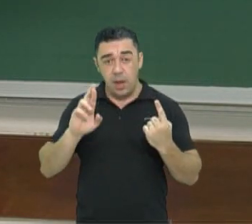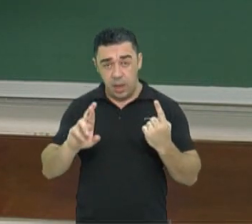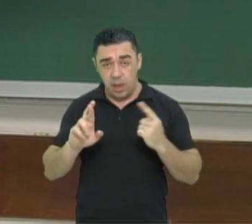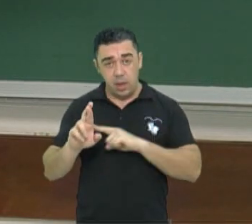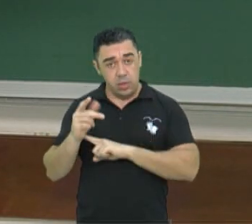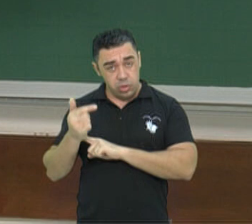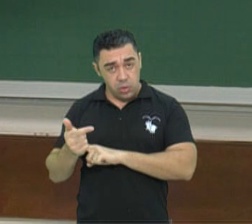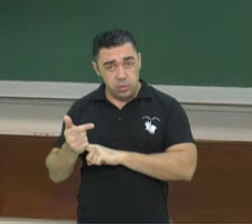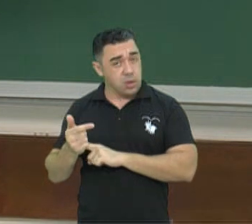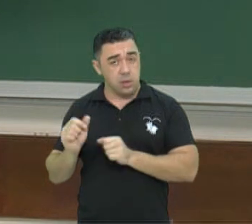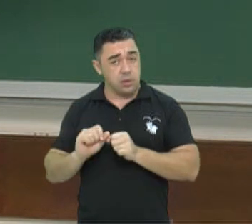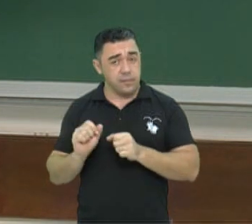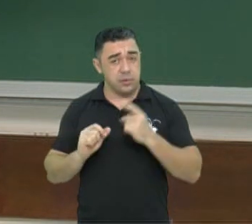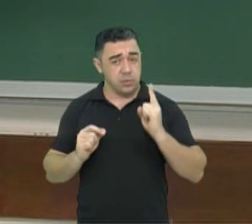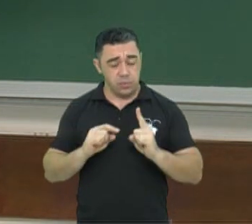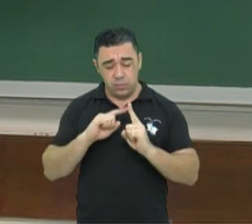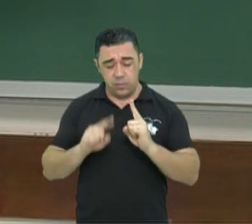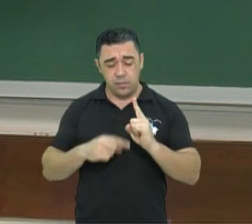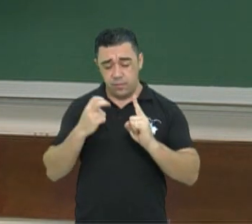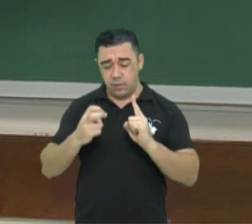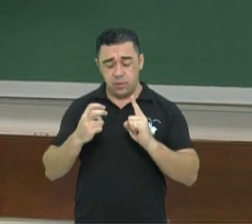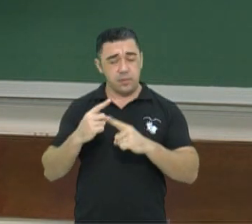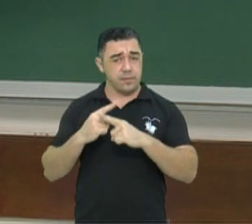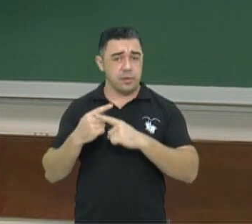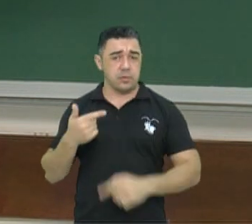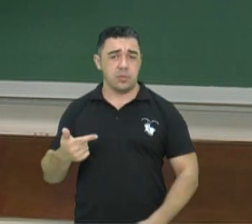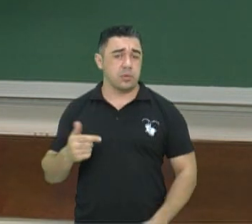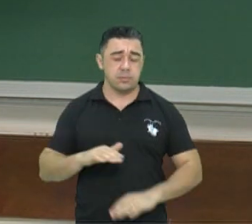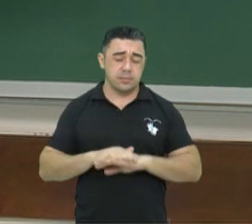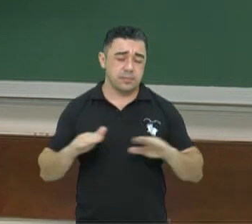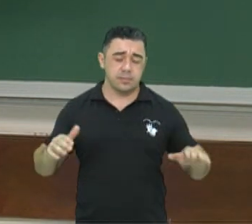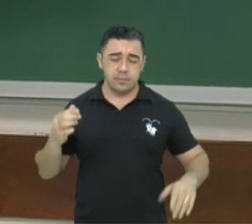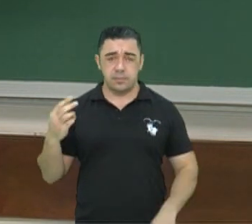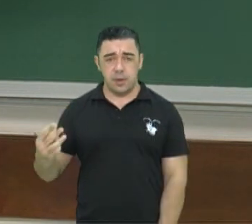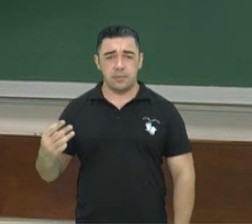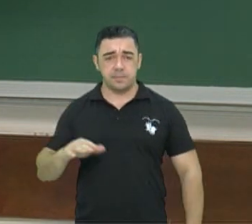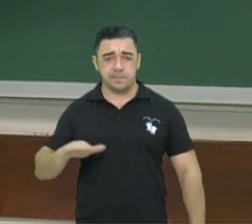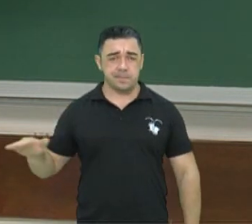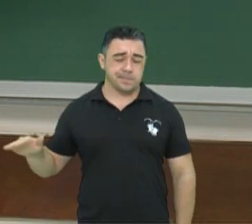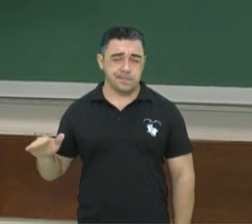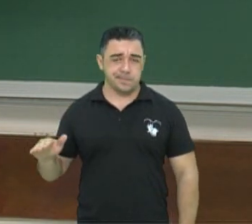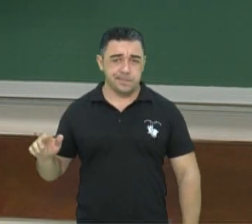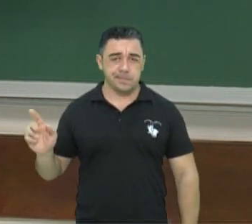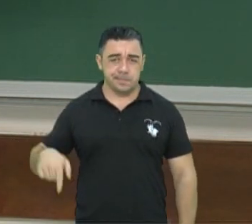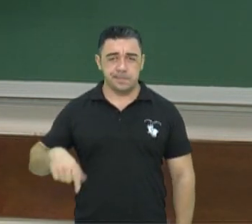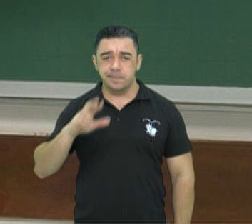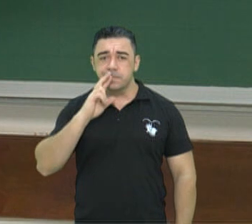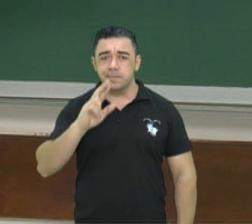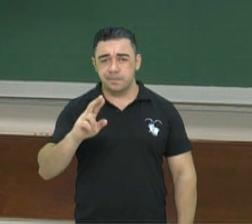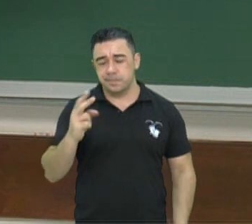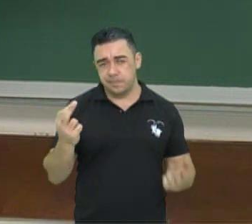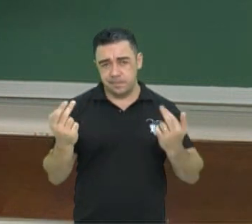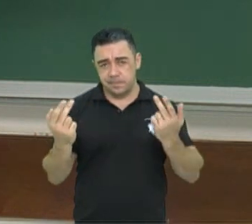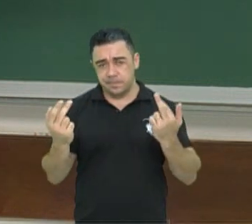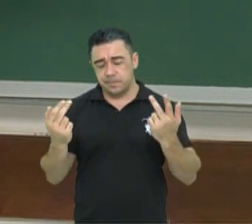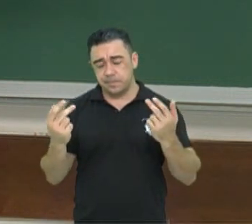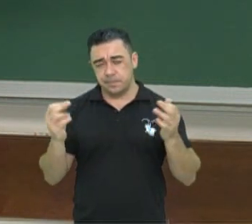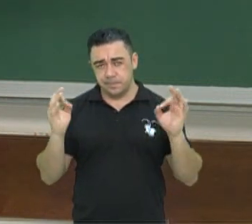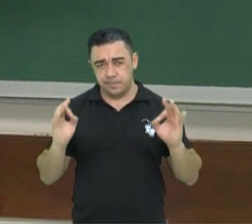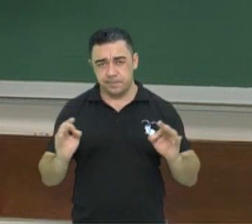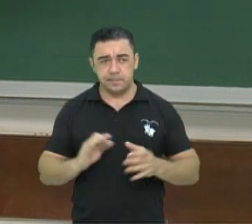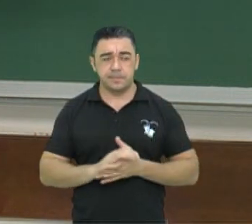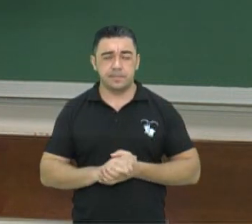razão é 2, basta eu fazer multiplicado por 2, ok? Então, daria o resultado 3